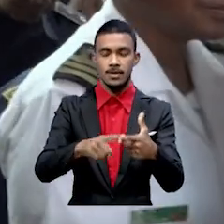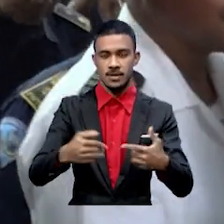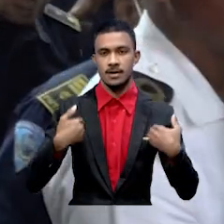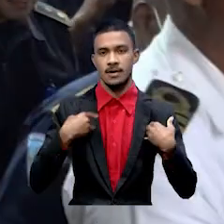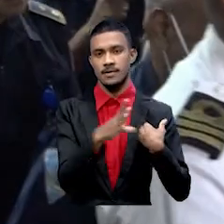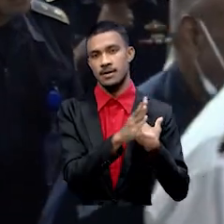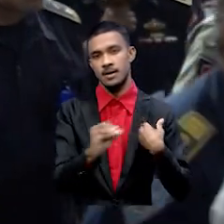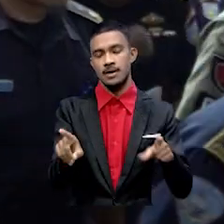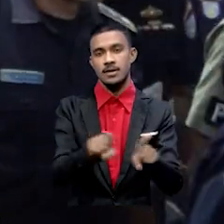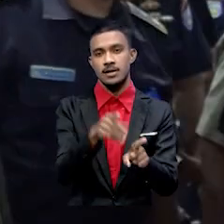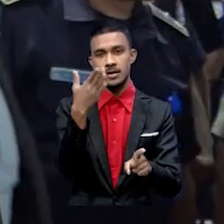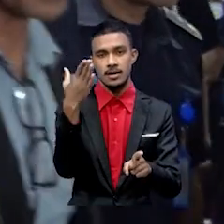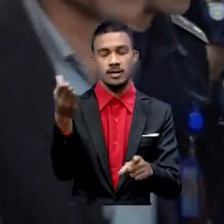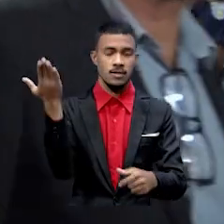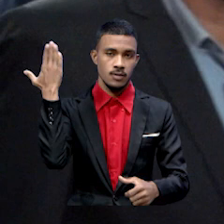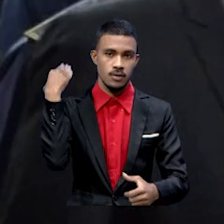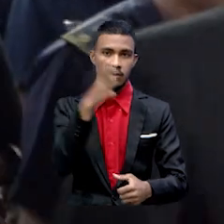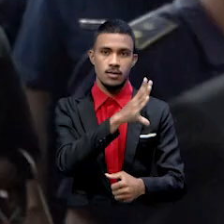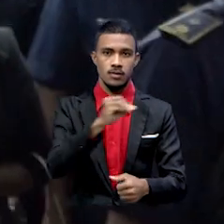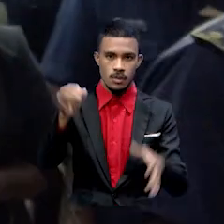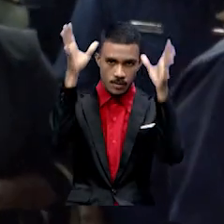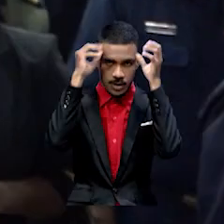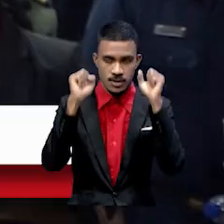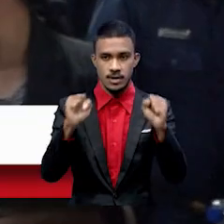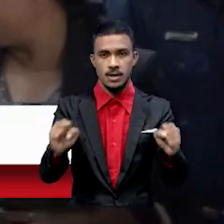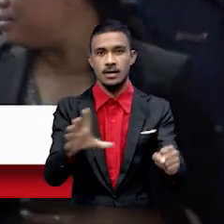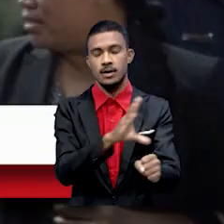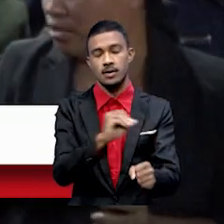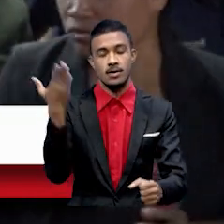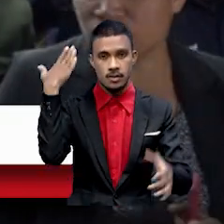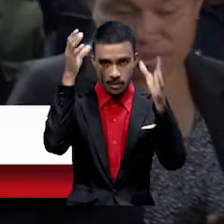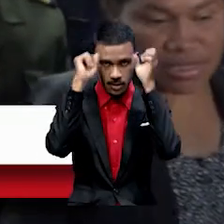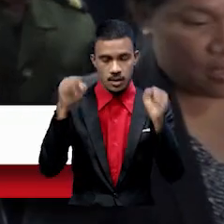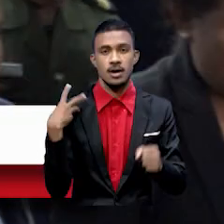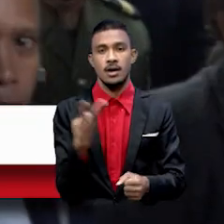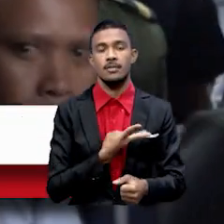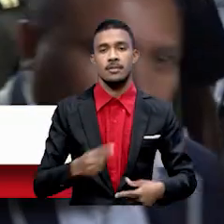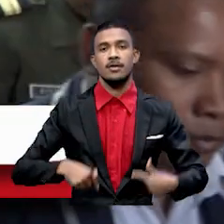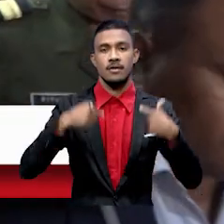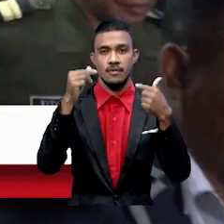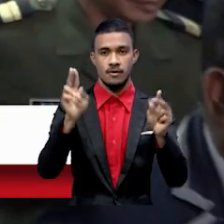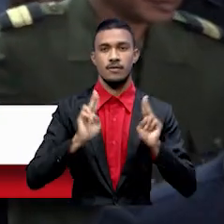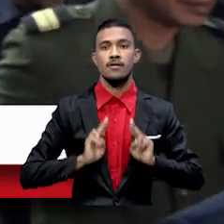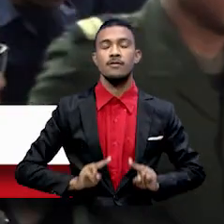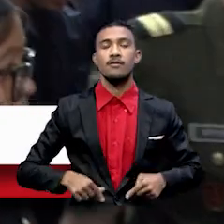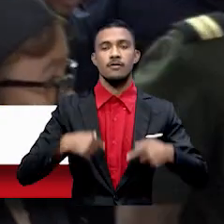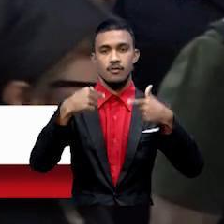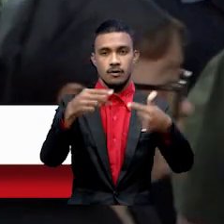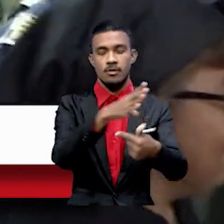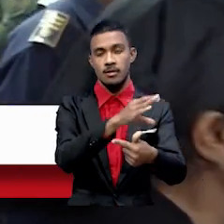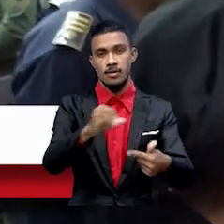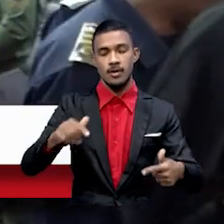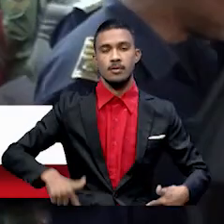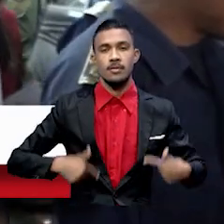Danemos, ex-titular, ex-presidente. Ex-presidente, também foi uniforme na baseira para memorizar e lá o